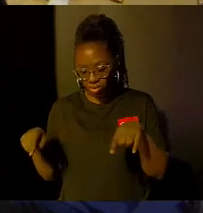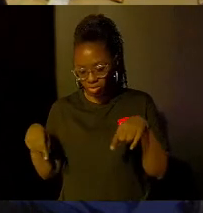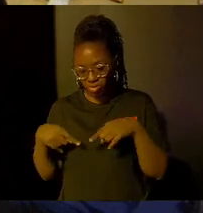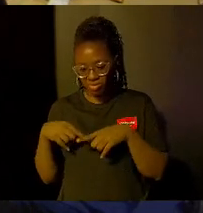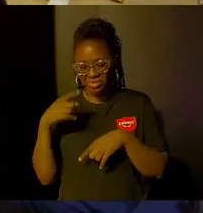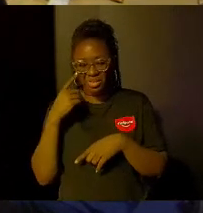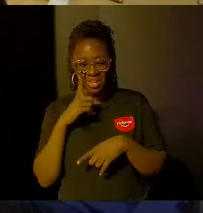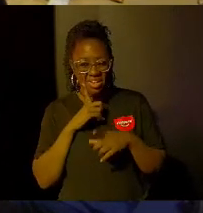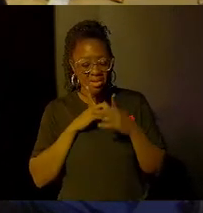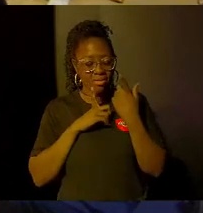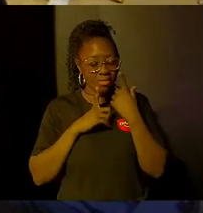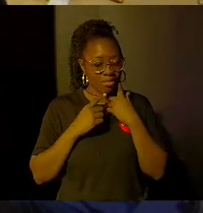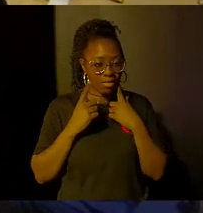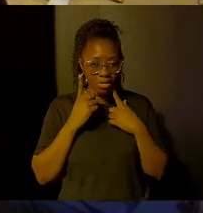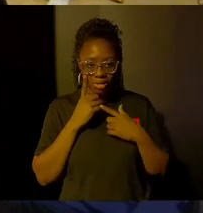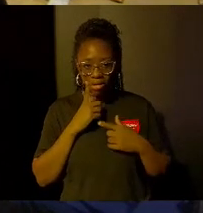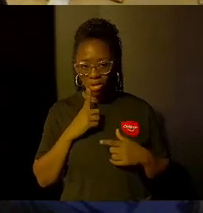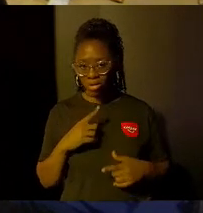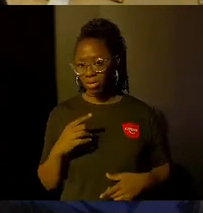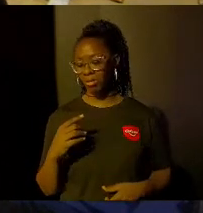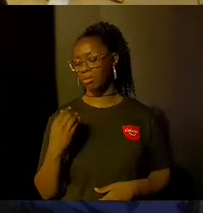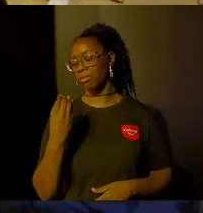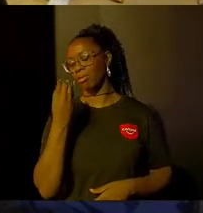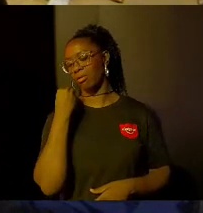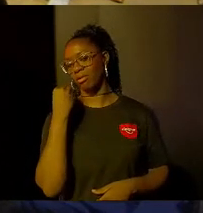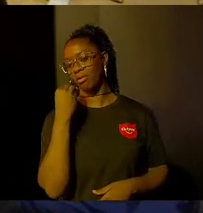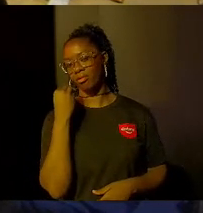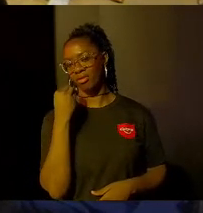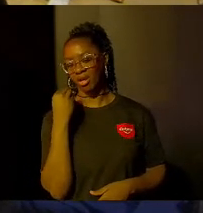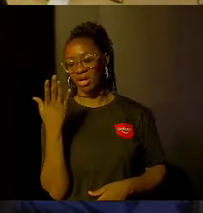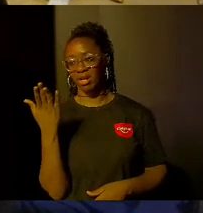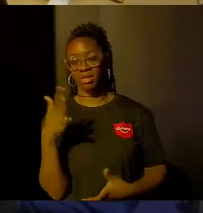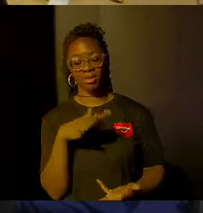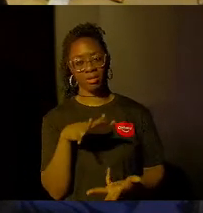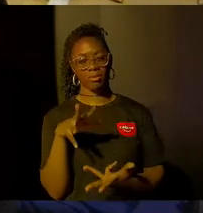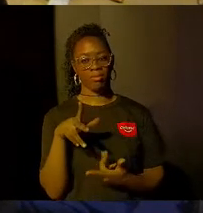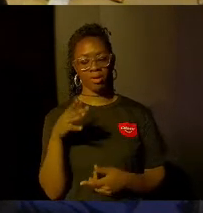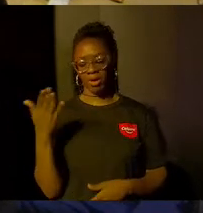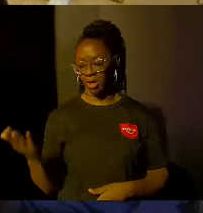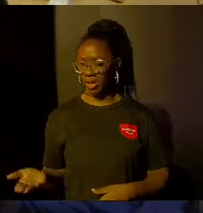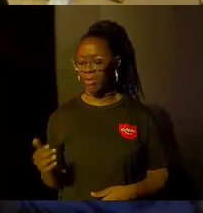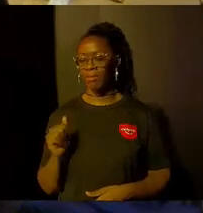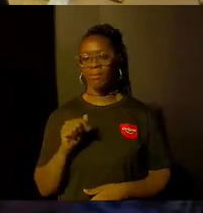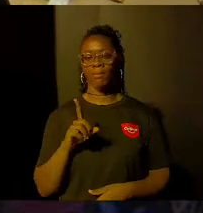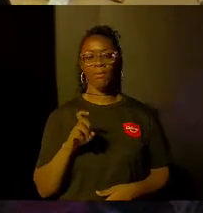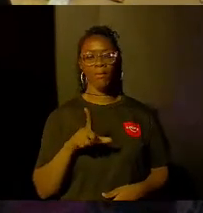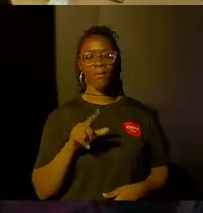chorou sobre a fragilidade e remediável do mundo de adelita